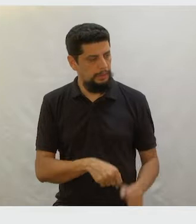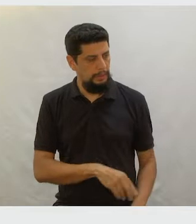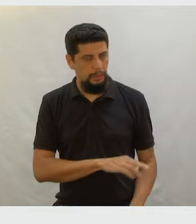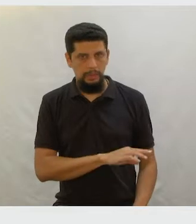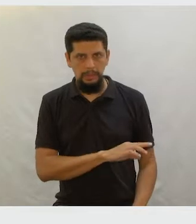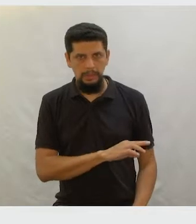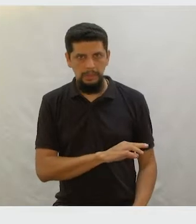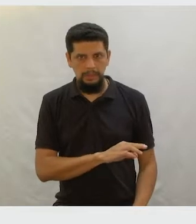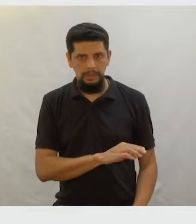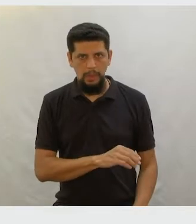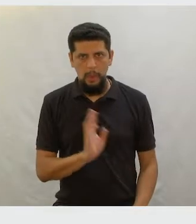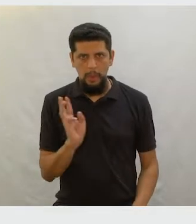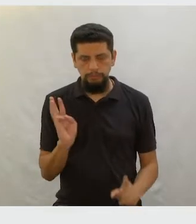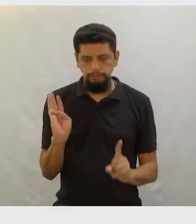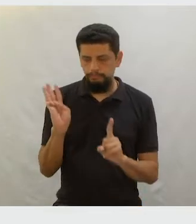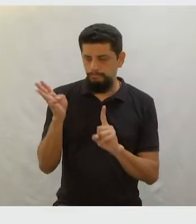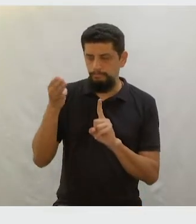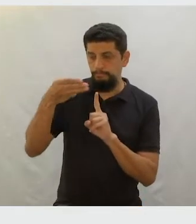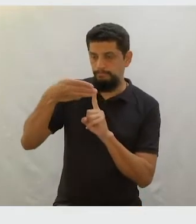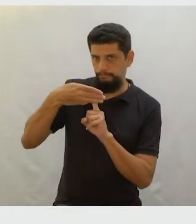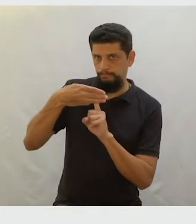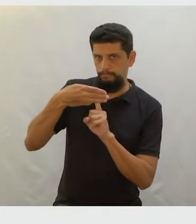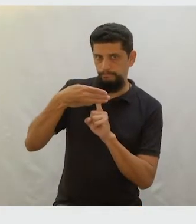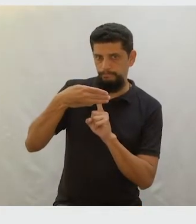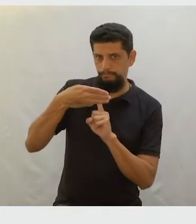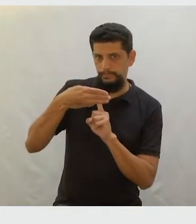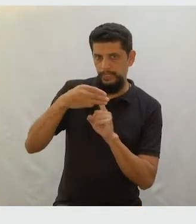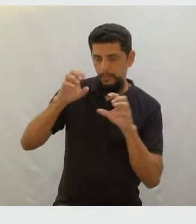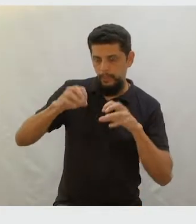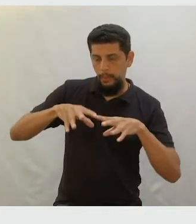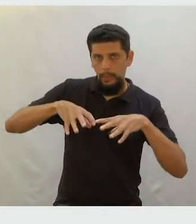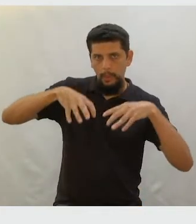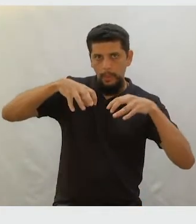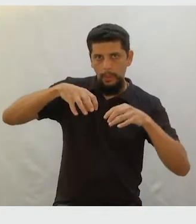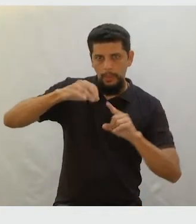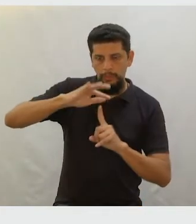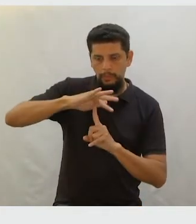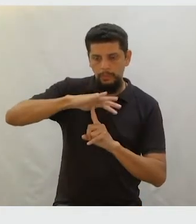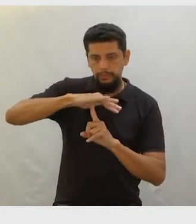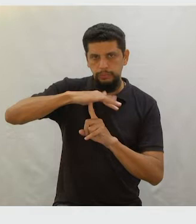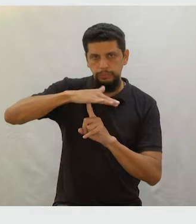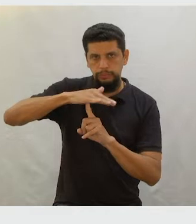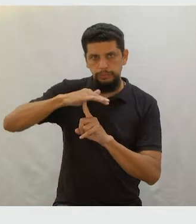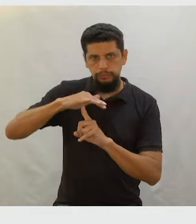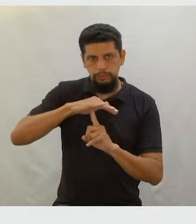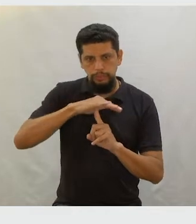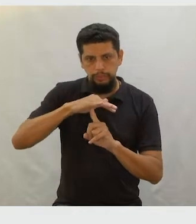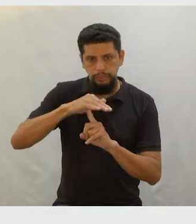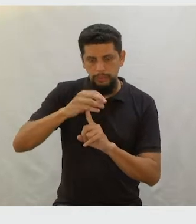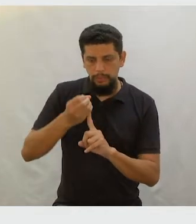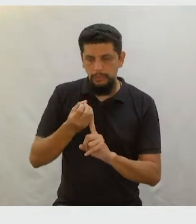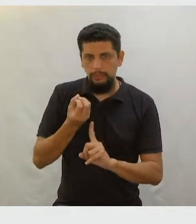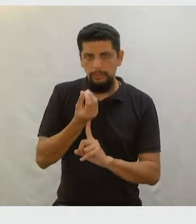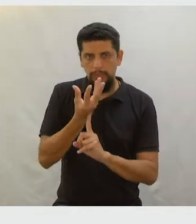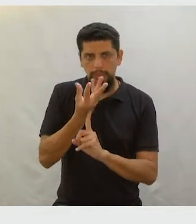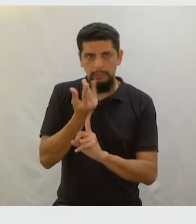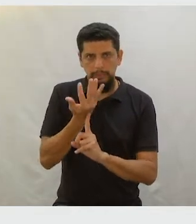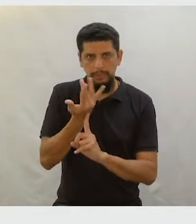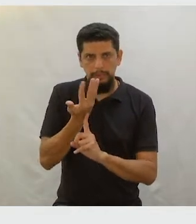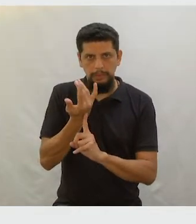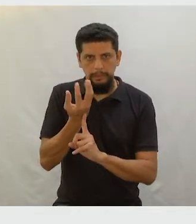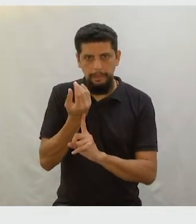chamando de misteriosa a luz da vela tremia muito e levou algum